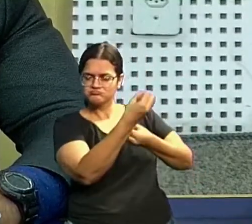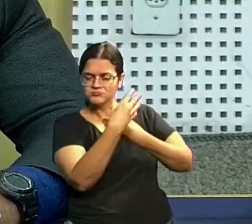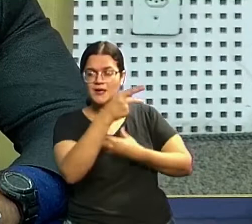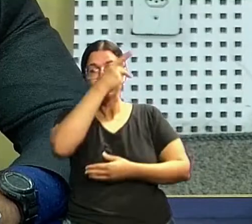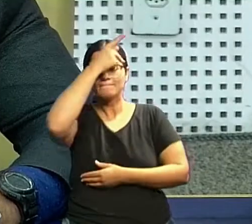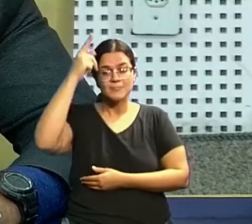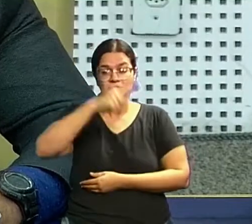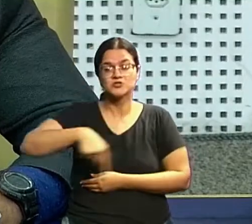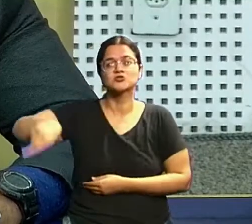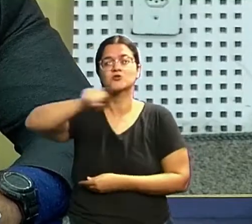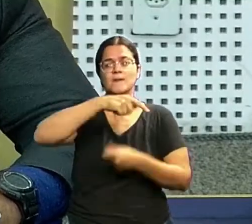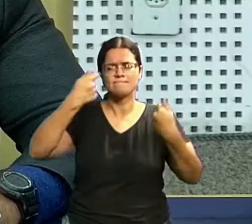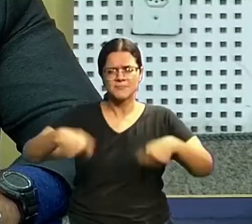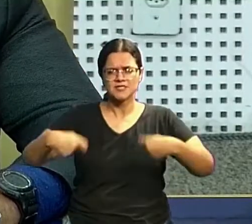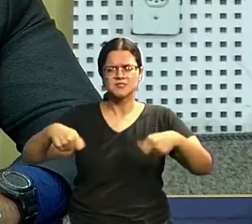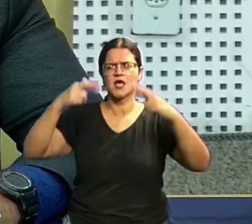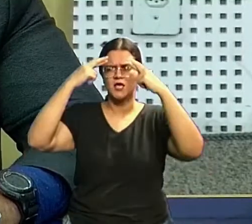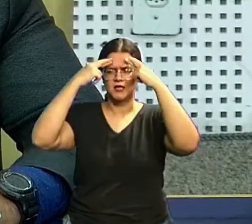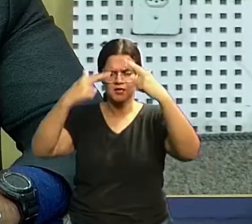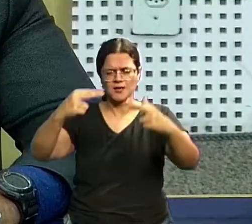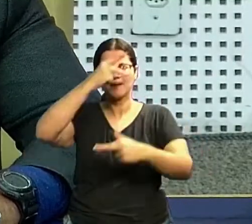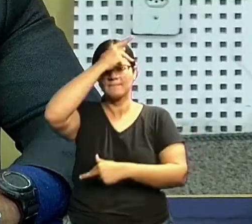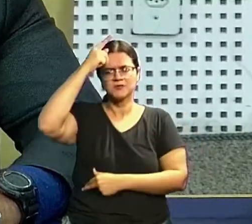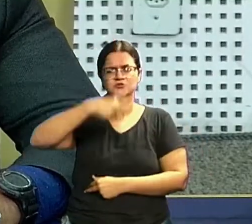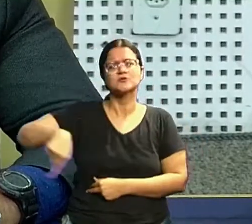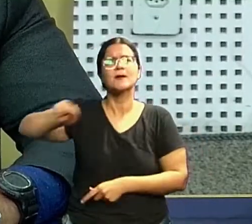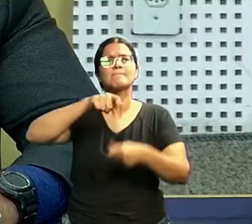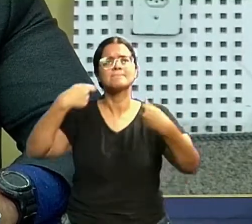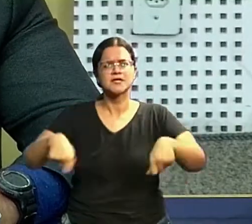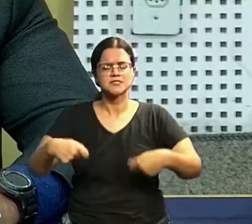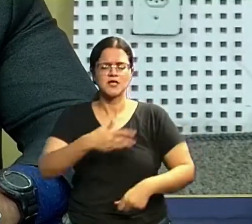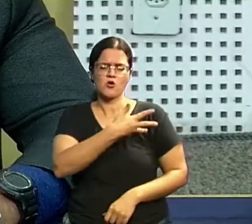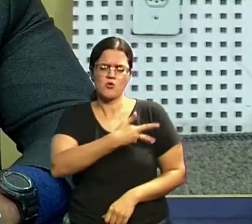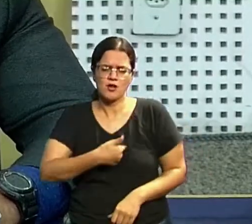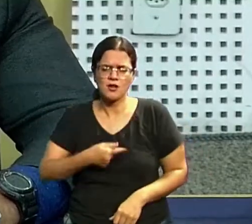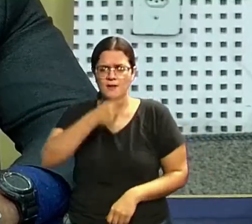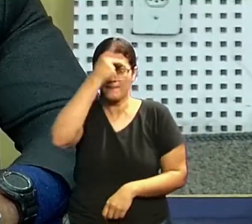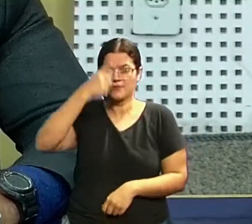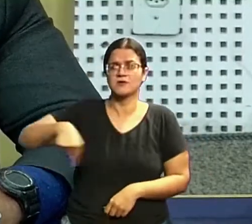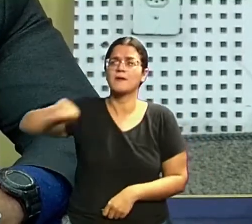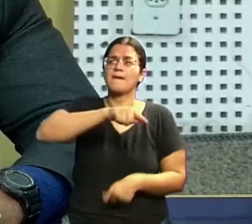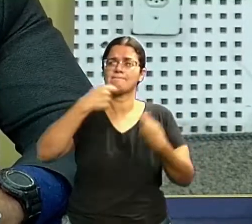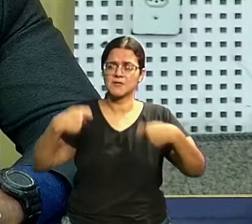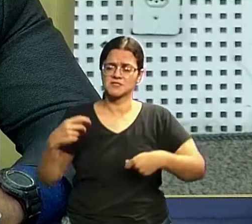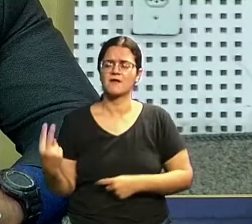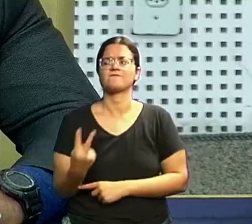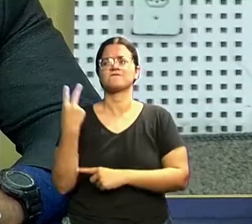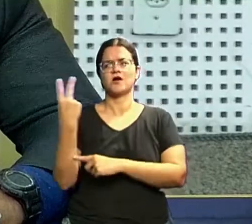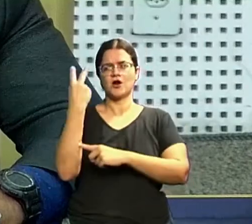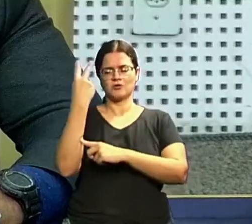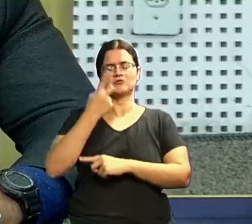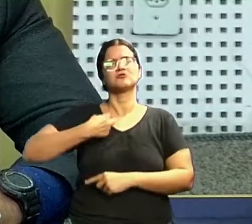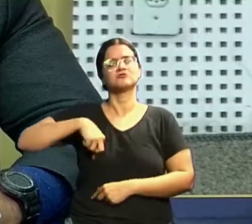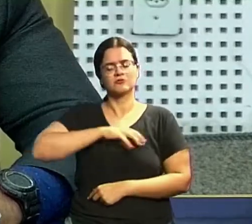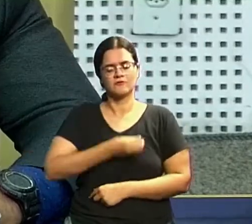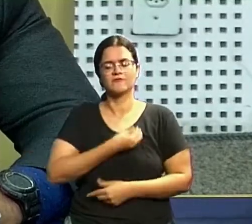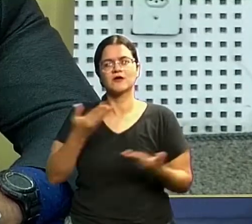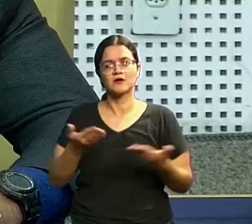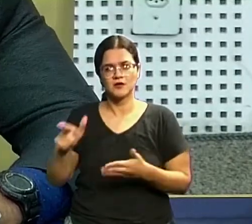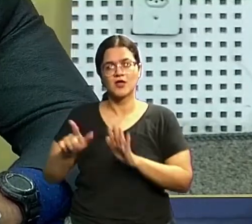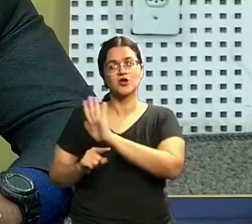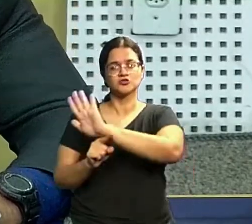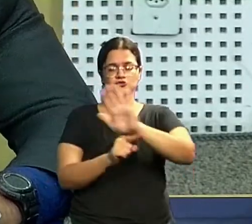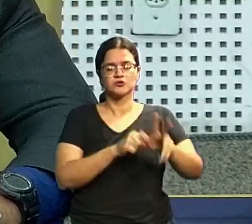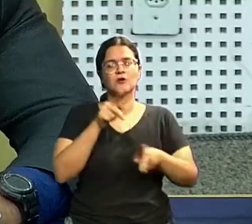as pessoas precisam de respeito, que as pessoas precisam de qualidade de vida, que as pessoas precisam ser valorizadas. E aqui nós estamos, pelo